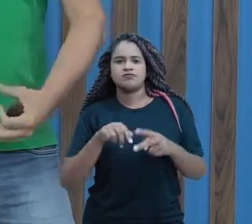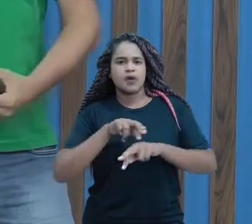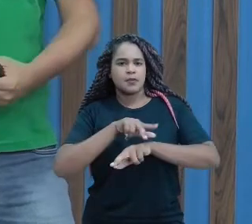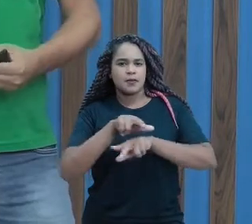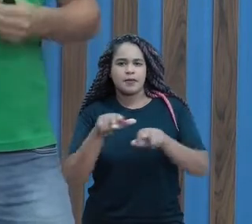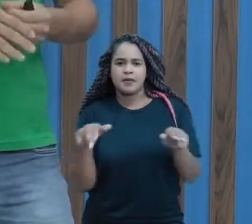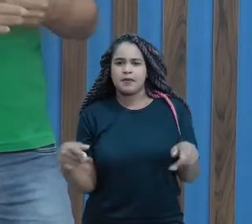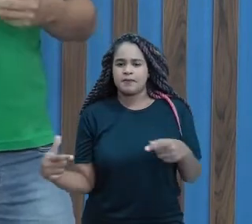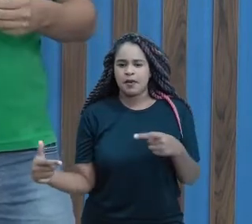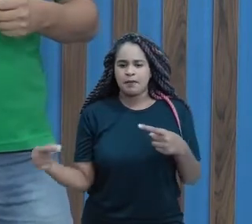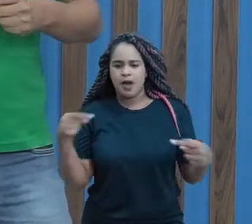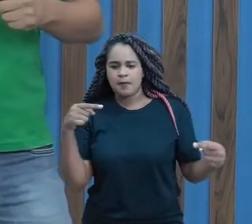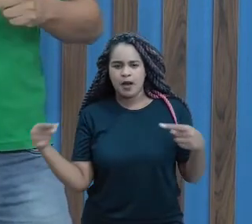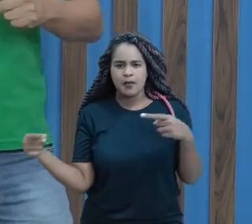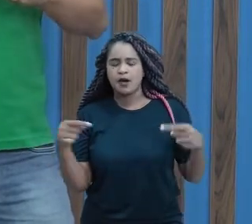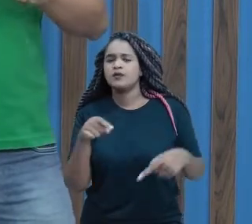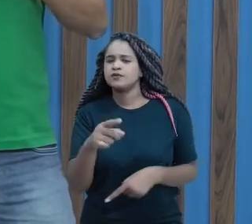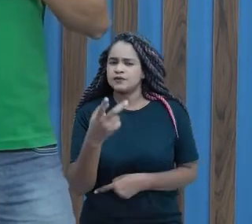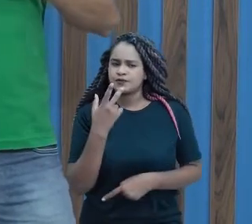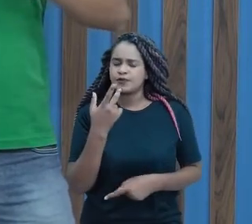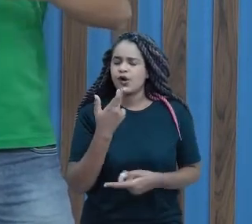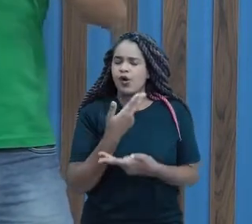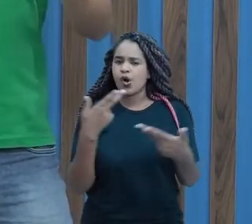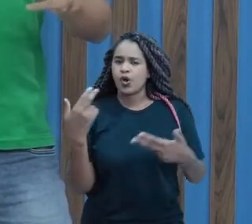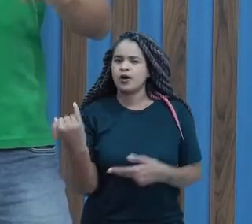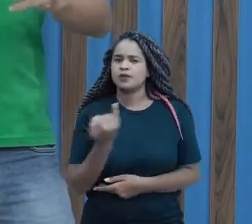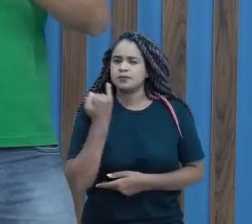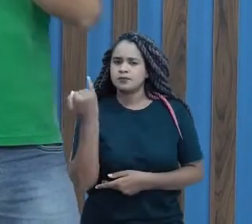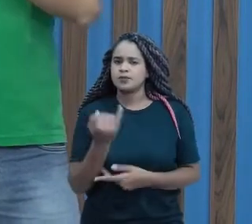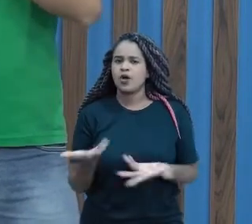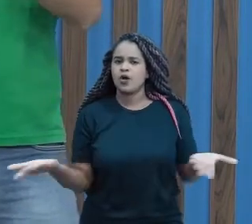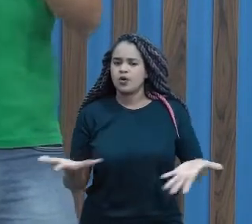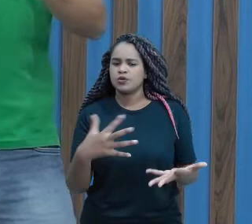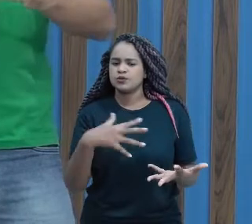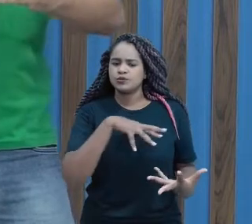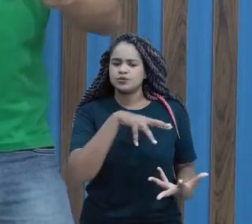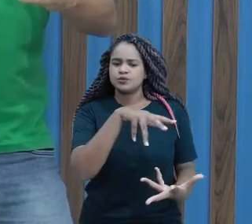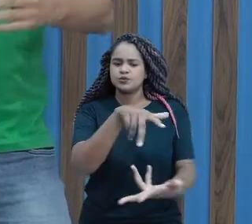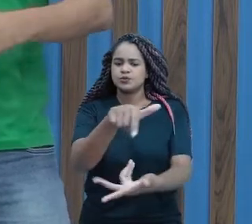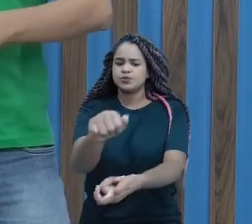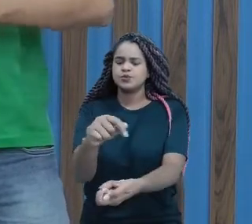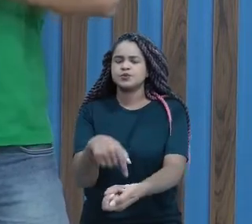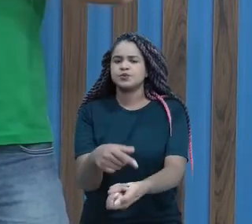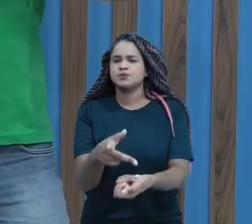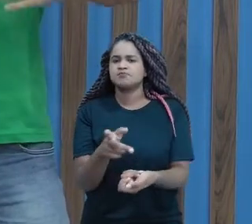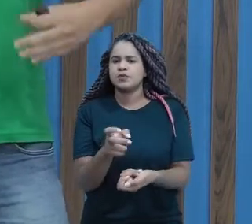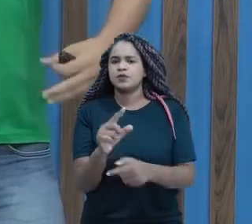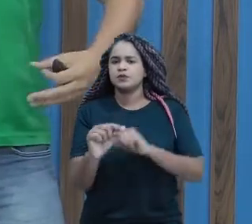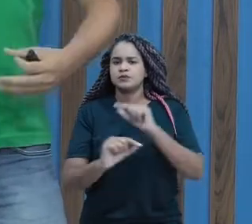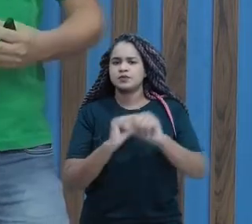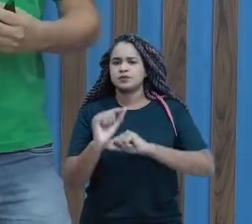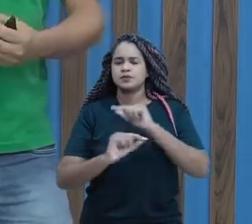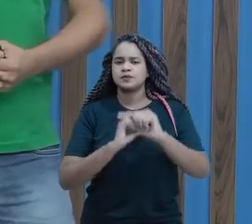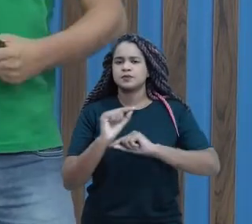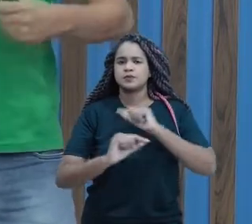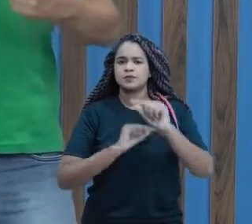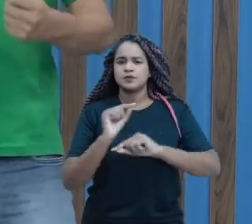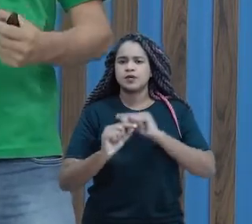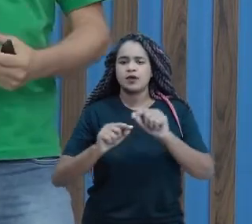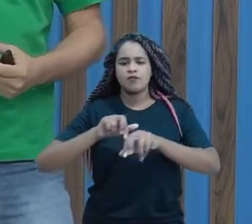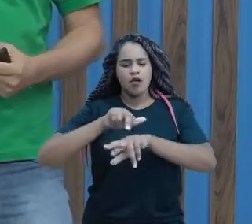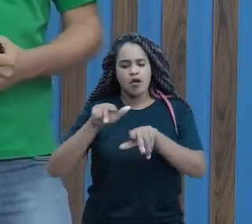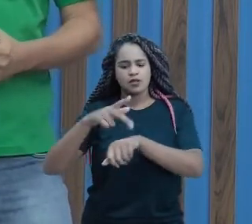tantas as disputas, que você colocou uma coisa importante, né? Pensar o mundo hoje é pensar, né, dos arranjos dessas potências que estão ali fazendo